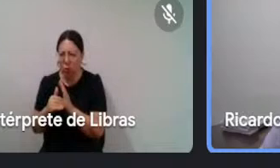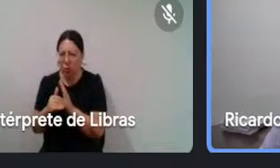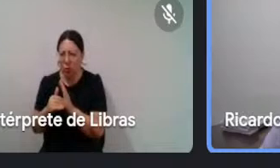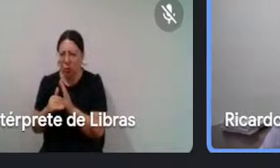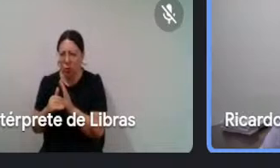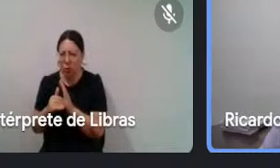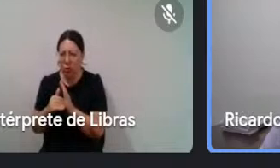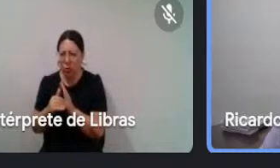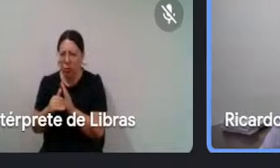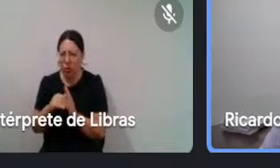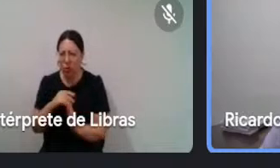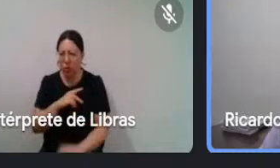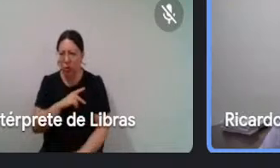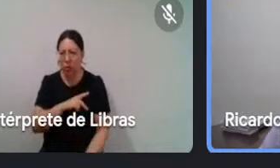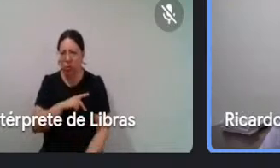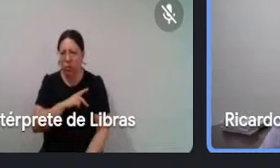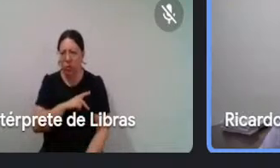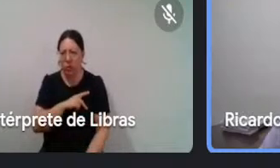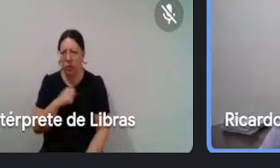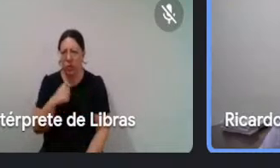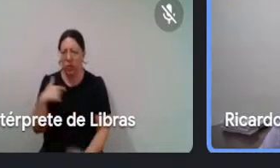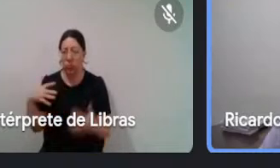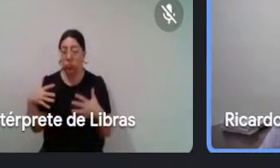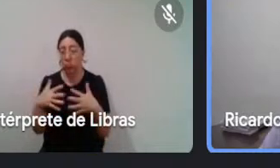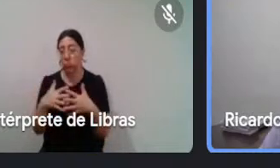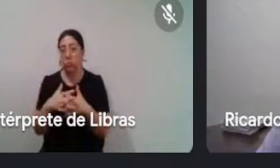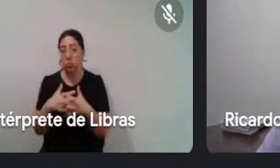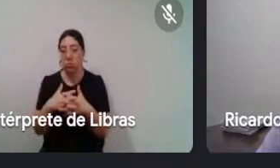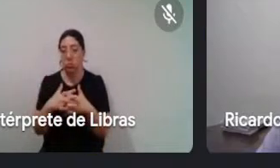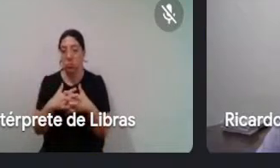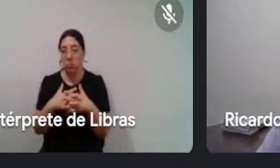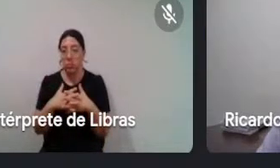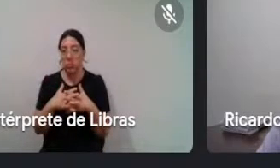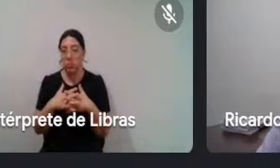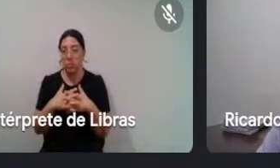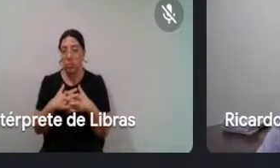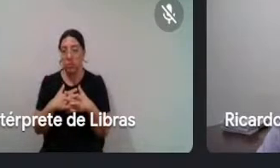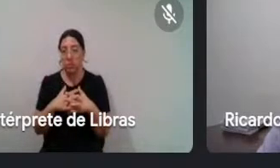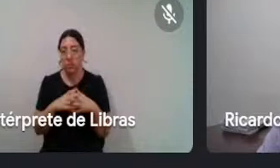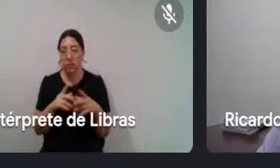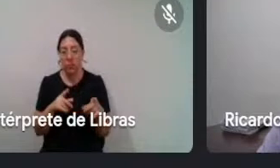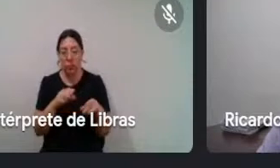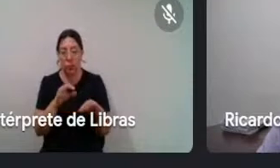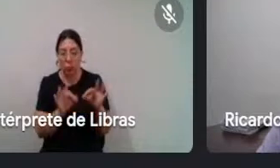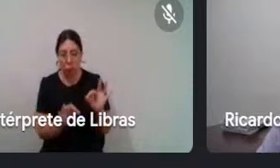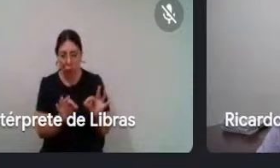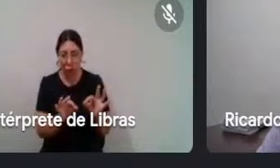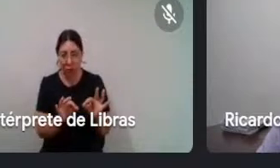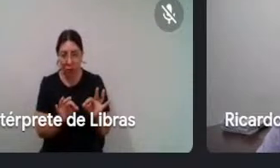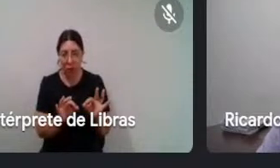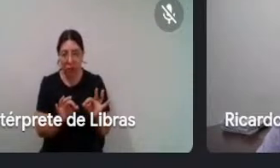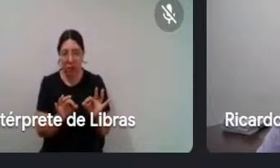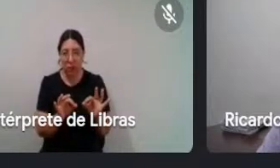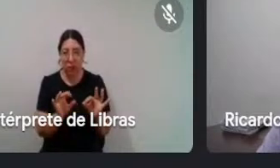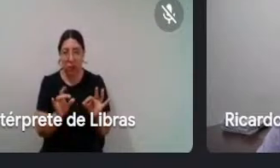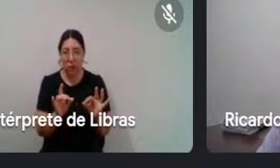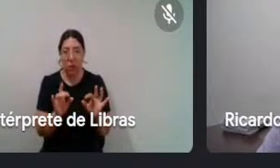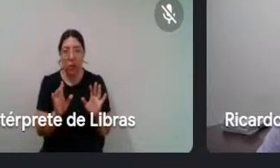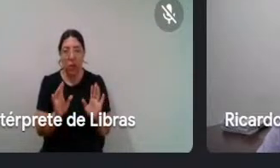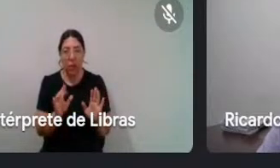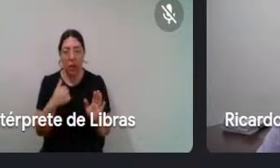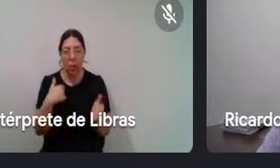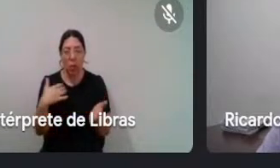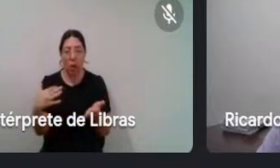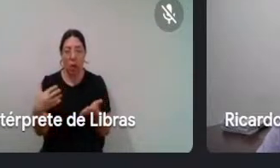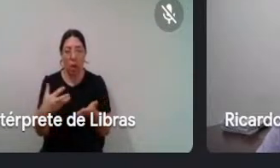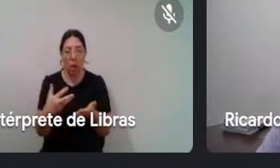Procuradoria. Eu me confundi aqui. Não, eu acolho então em parte, mas isso não está